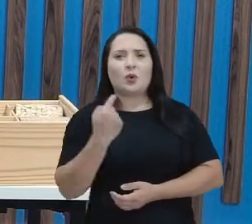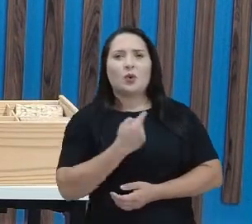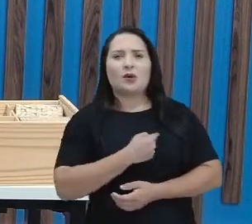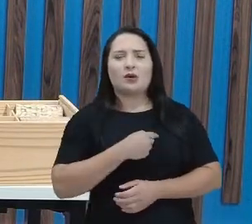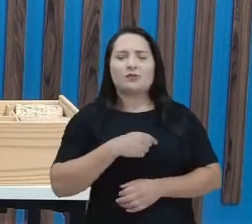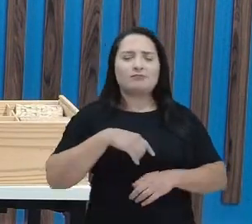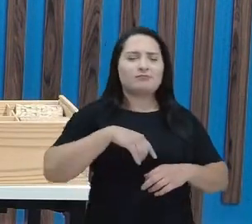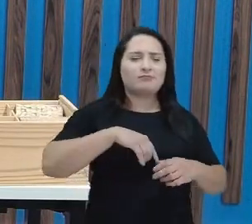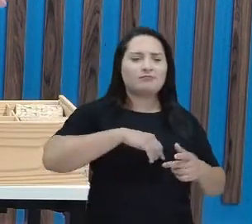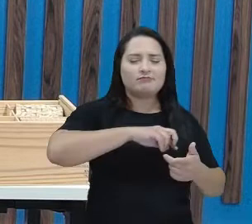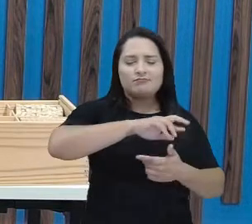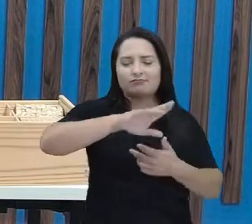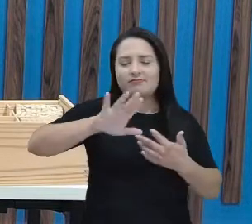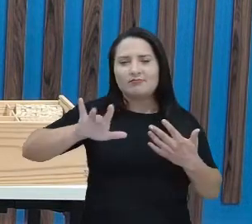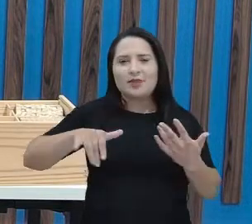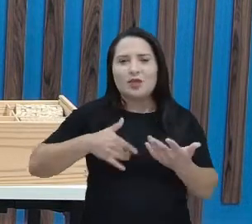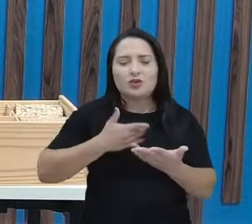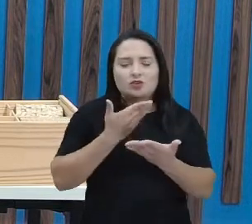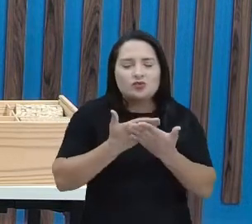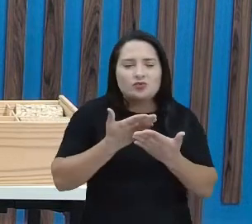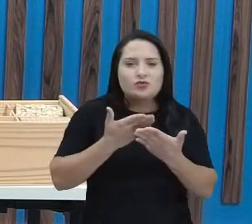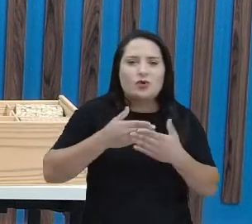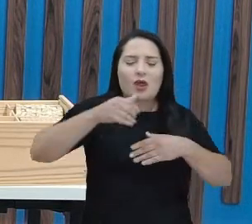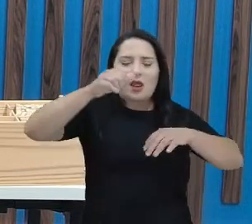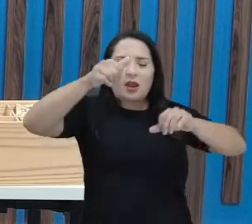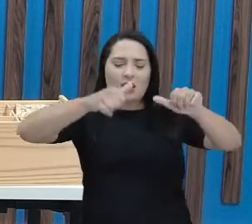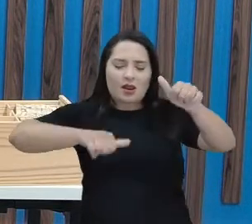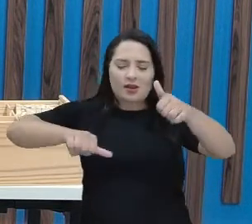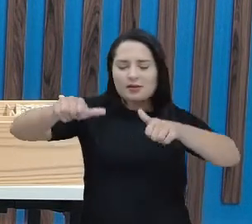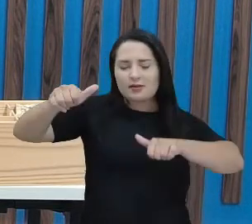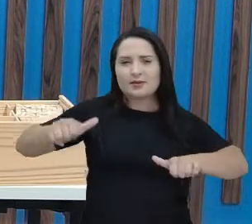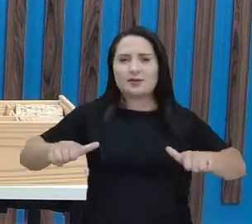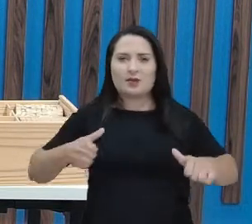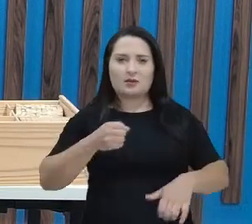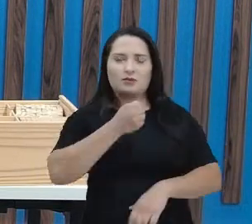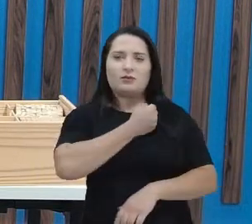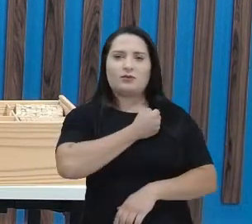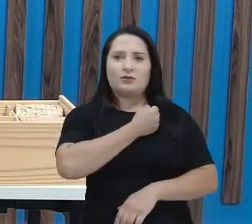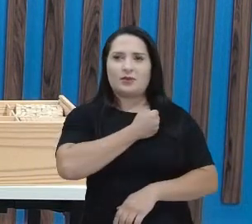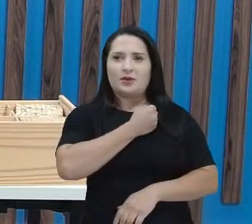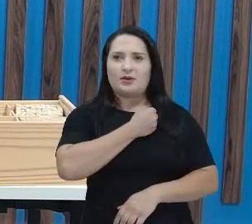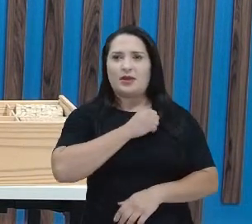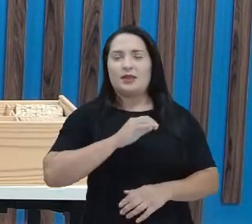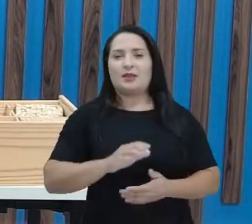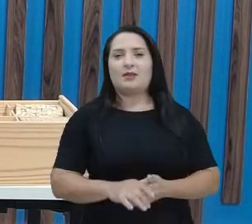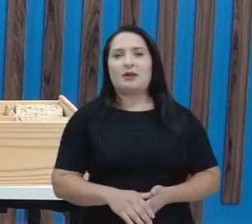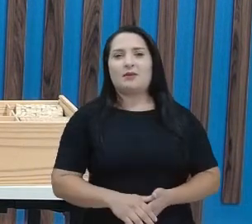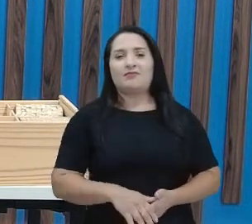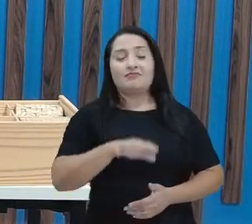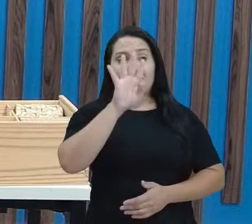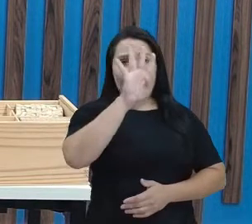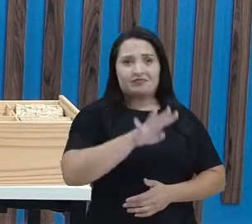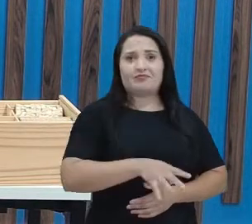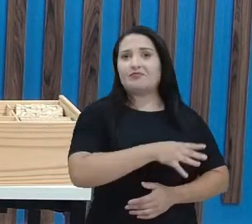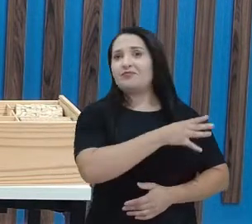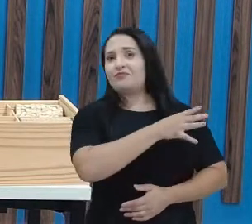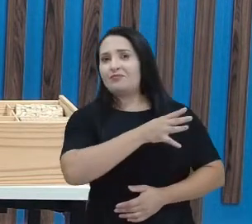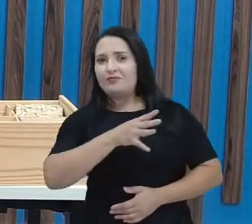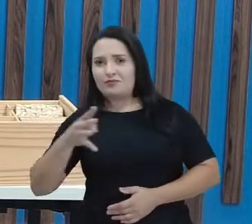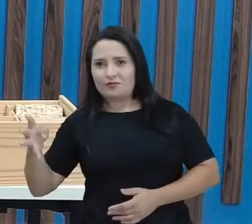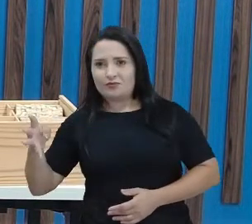desmontar, vamos estudar, analisar esses valores aí. Aí eu trouxe aqui, olha, uma tabelinha aqui,